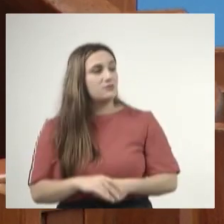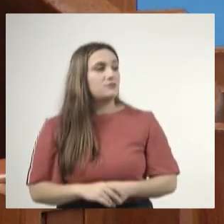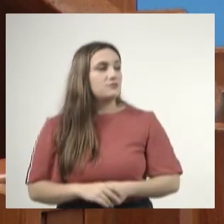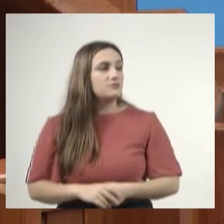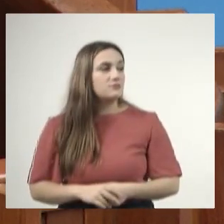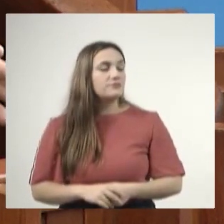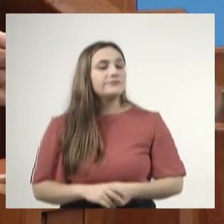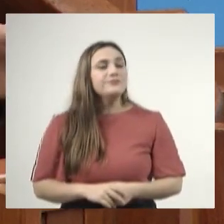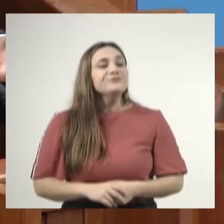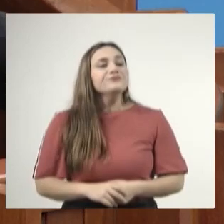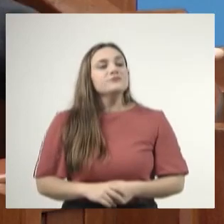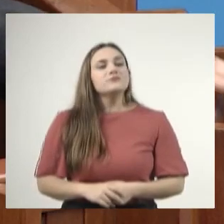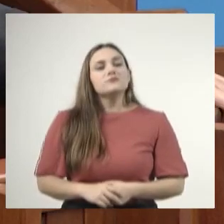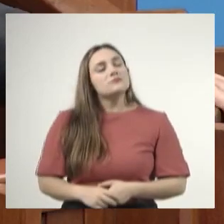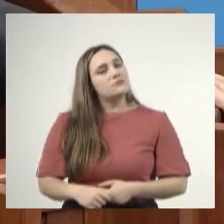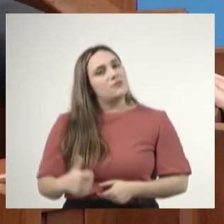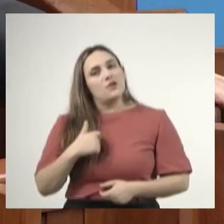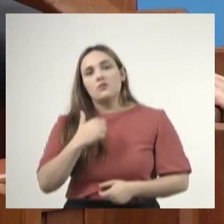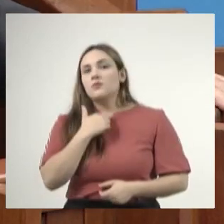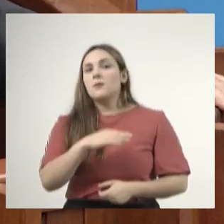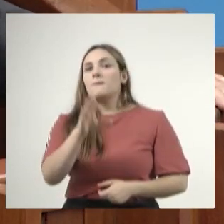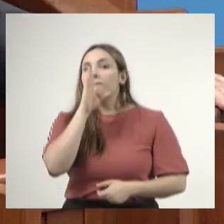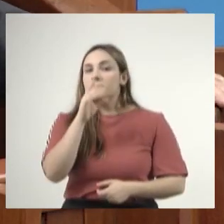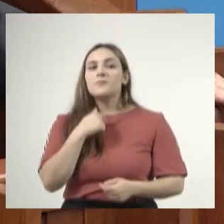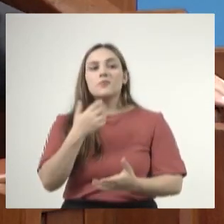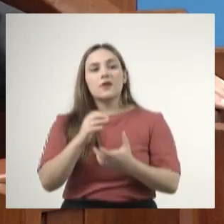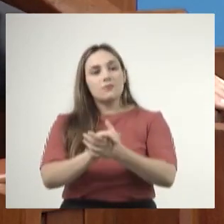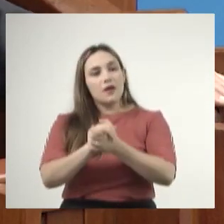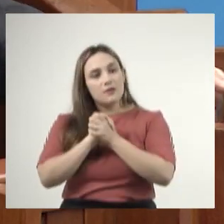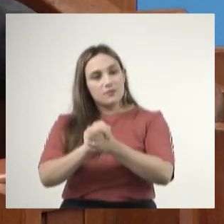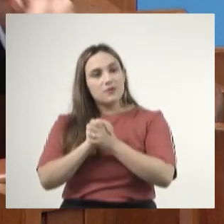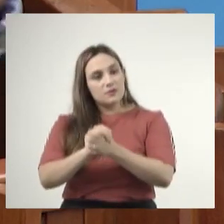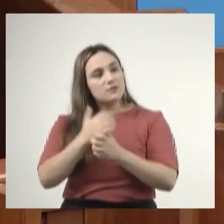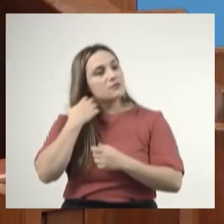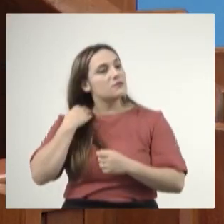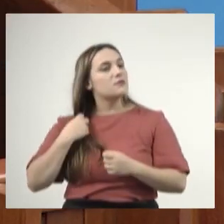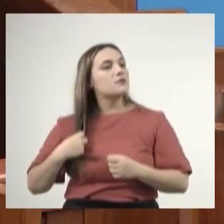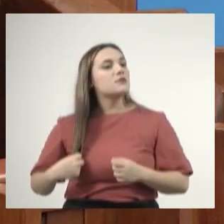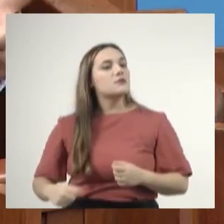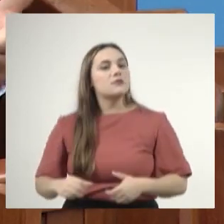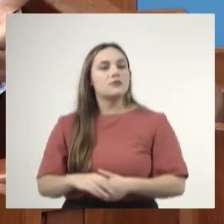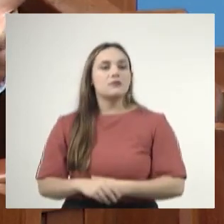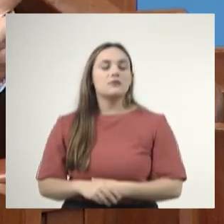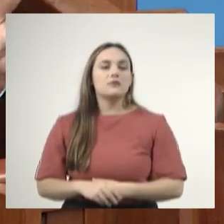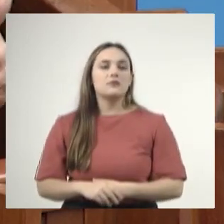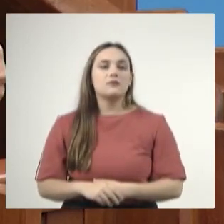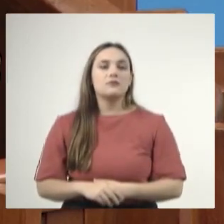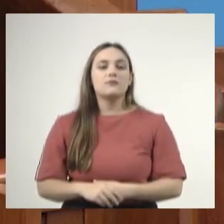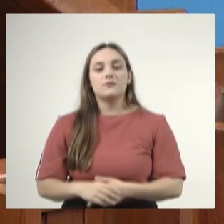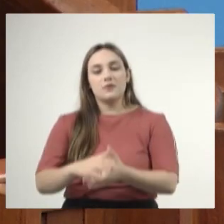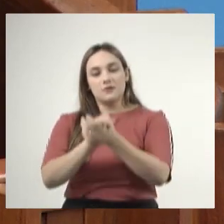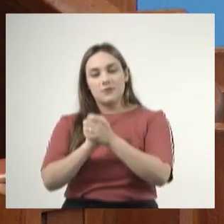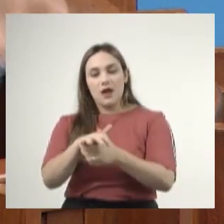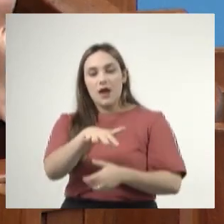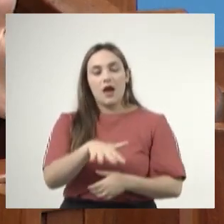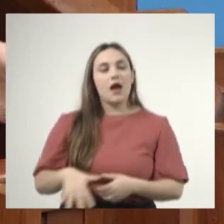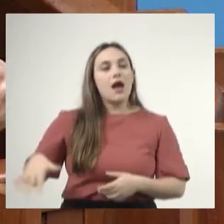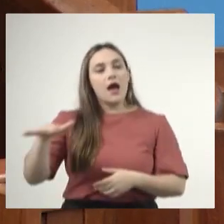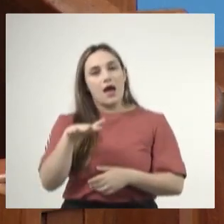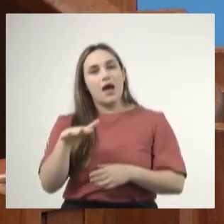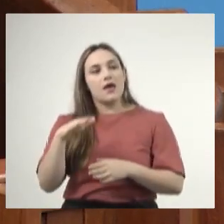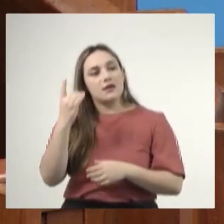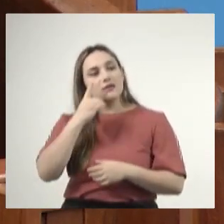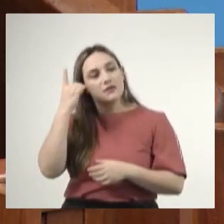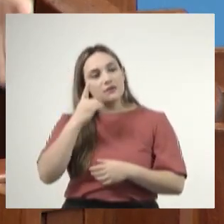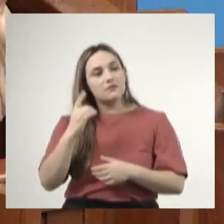e parabenizar a frente parlamentar que representa esse setor produtivo, que emprega